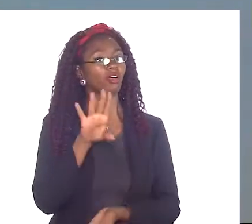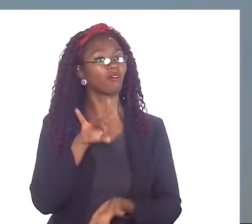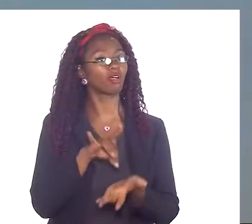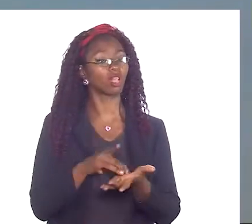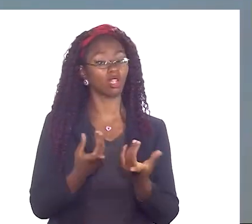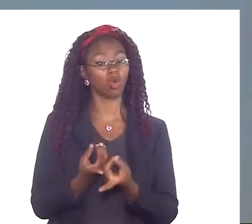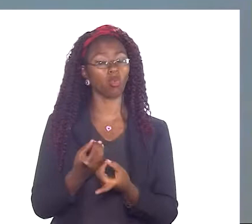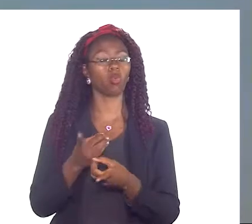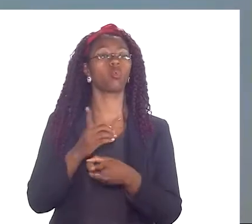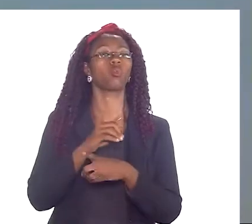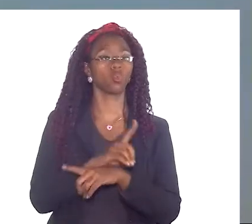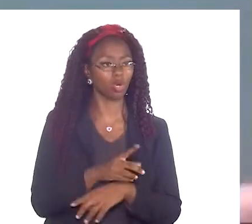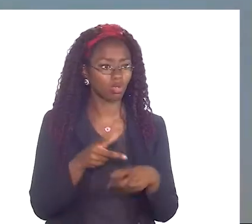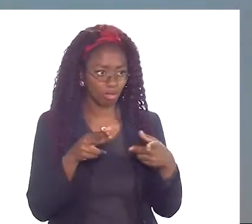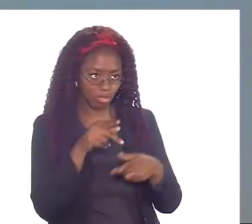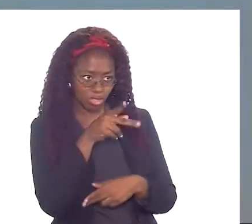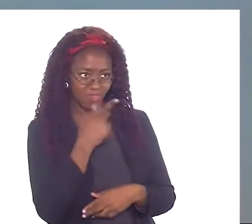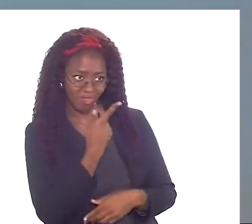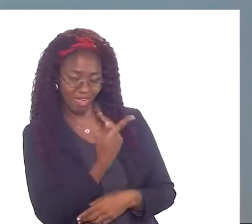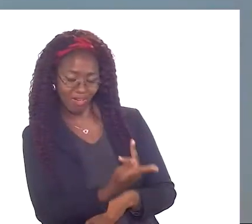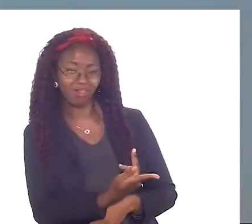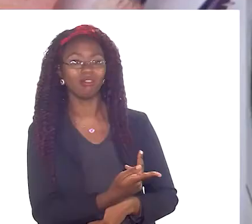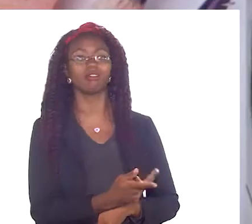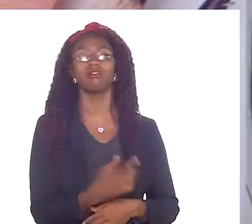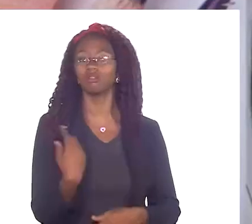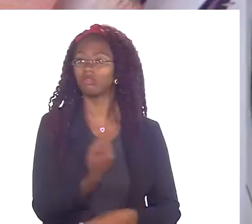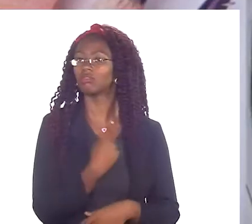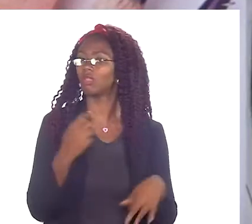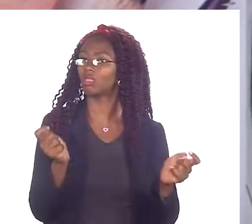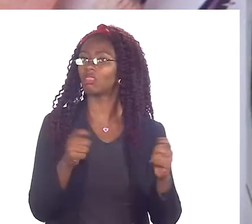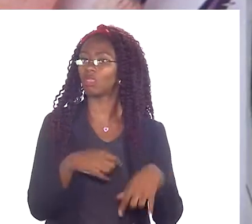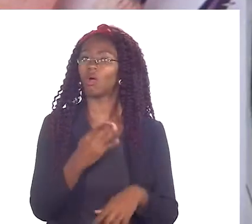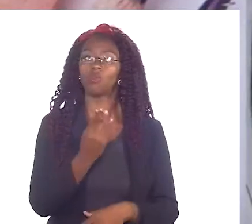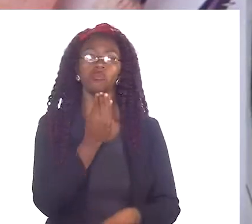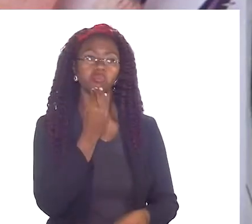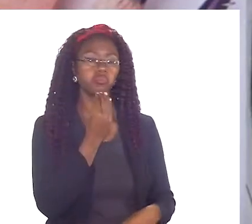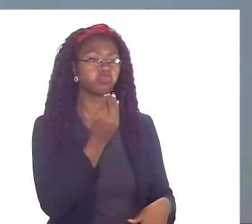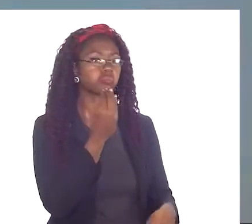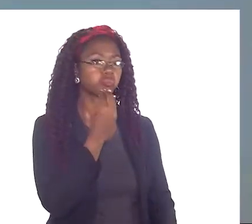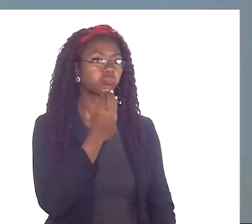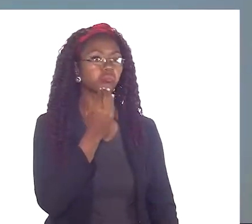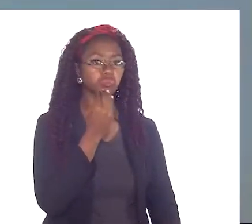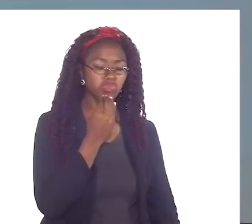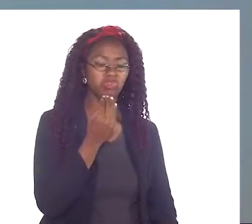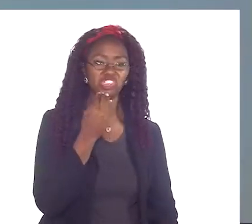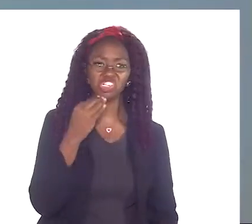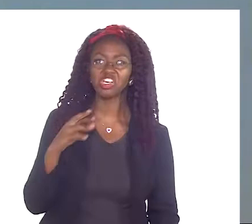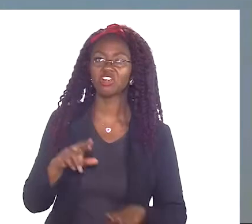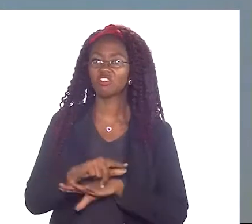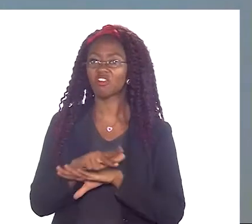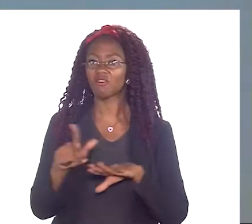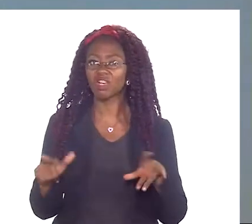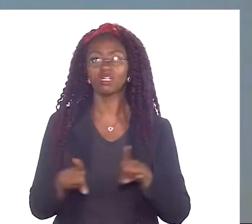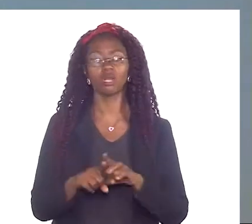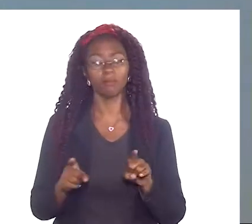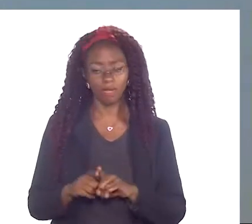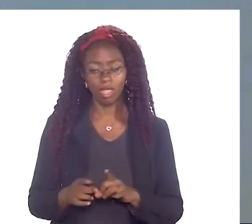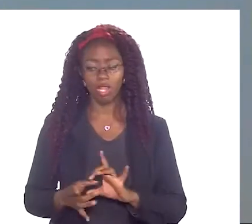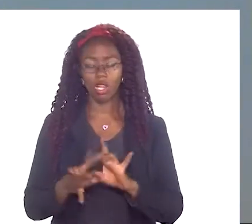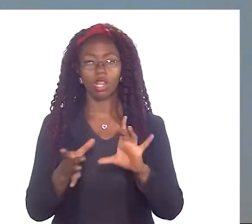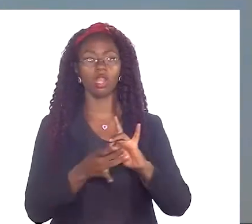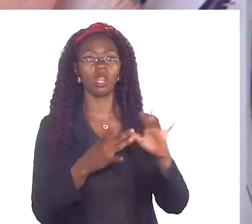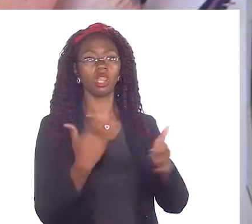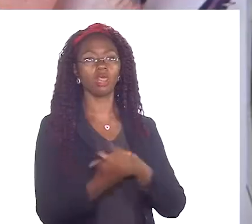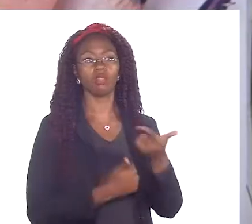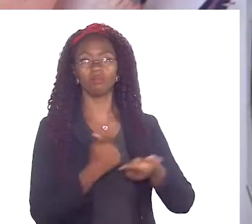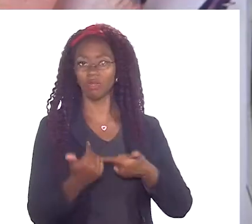na contramão, como você comentou, a gente pôde sim oportunizar e continuar disponibilizando empregos na nossa